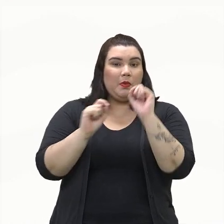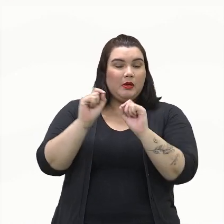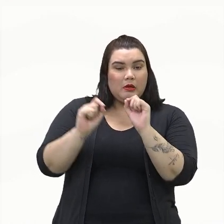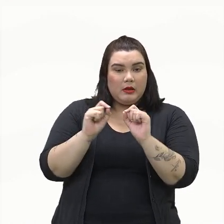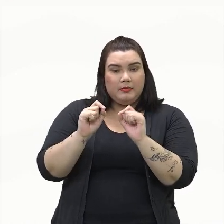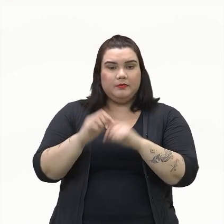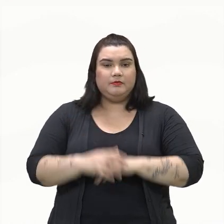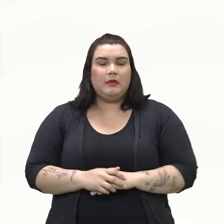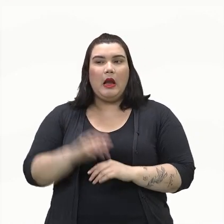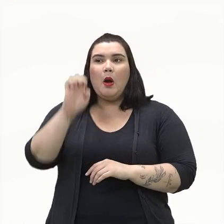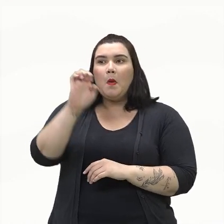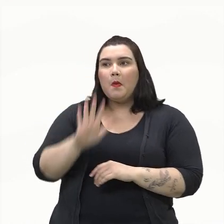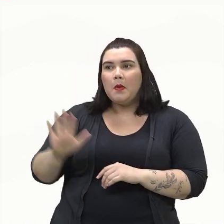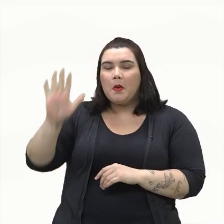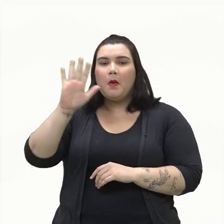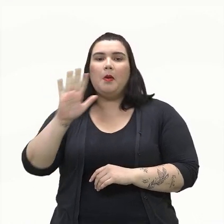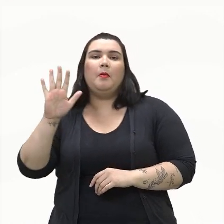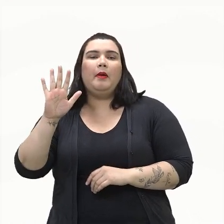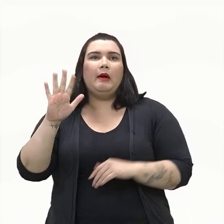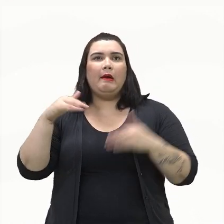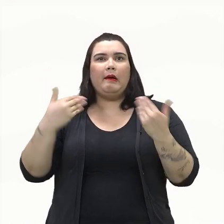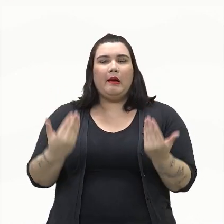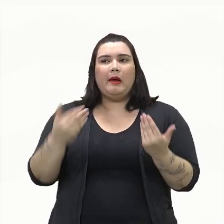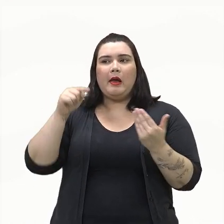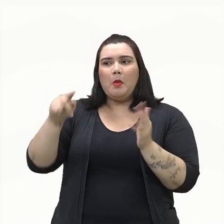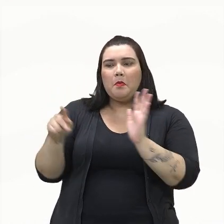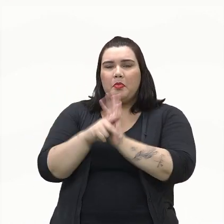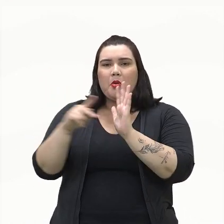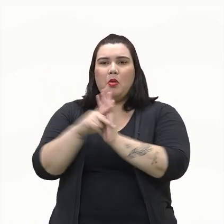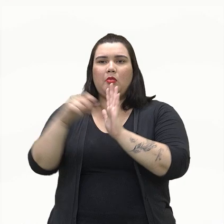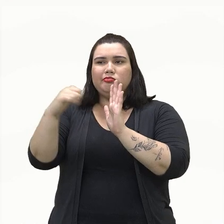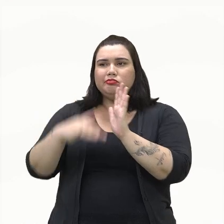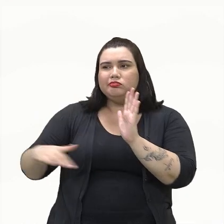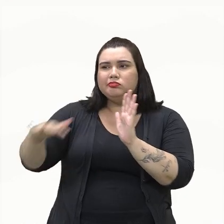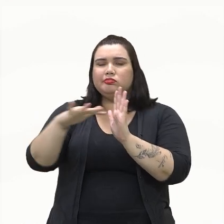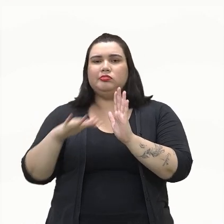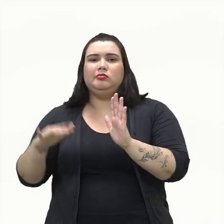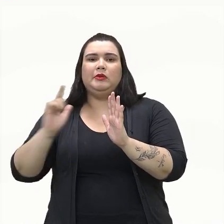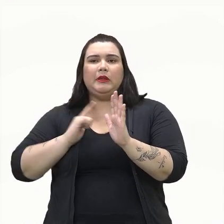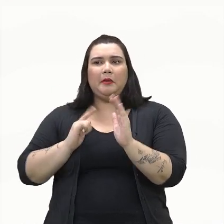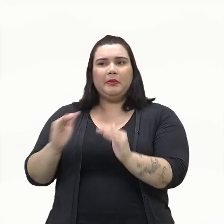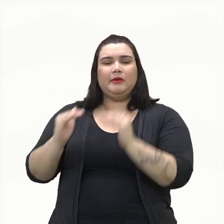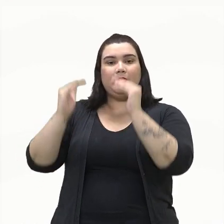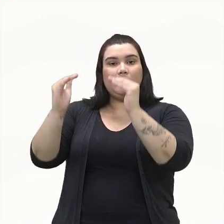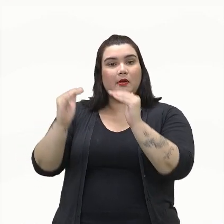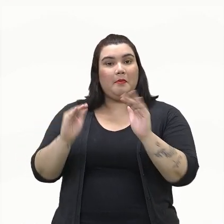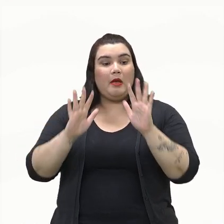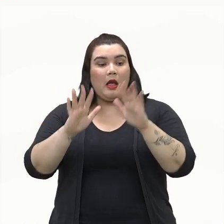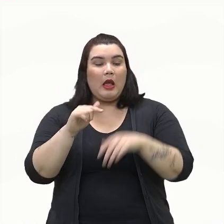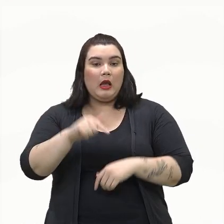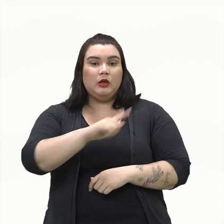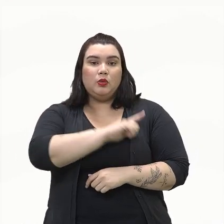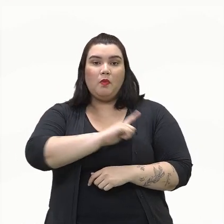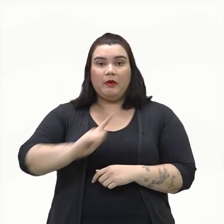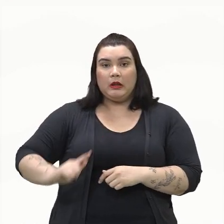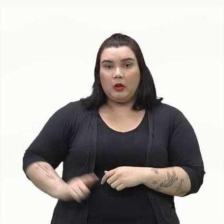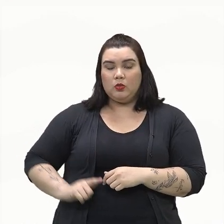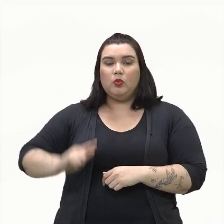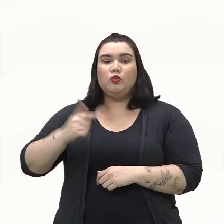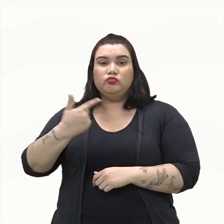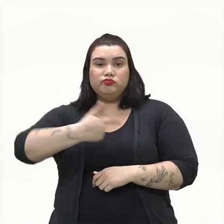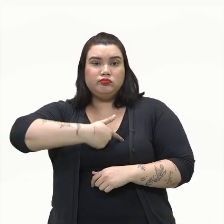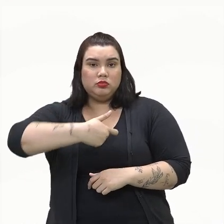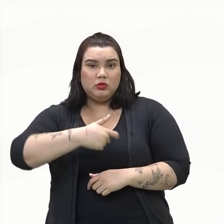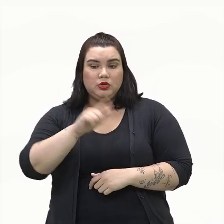de a Europa aqui dos trópicos, né? Então, a partir do momento que Getúlio Vargas assume o poder, ele